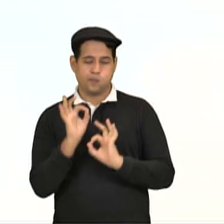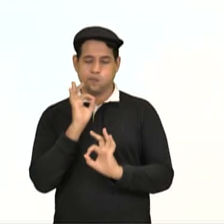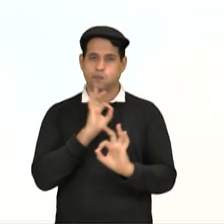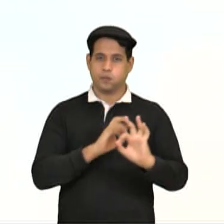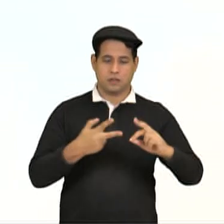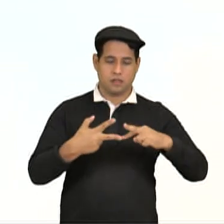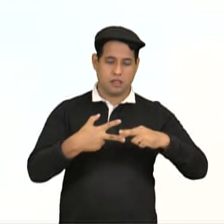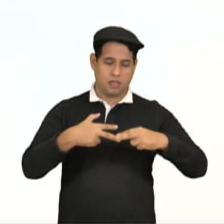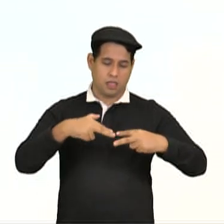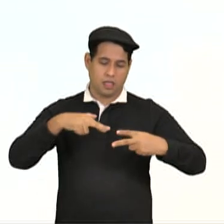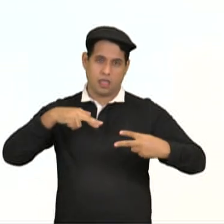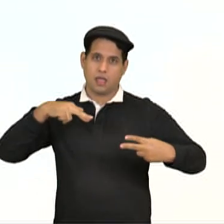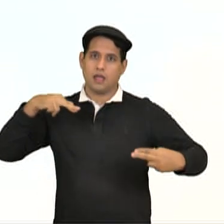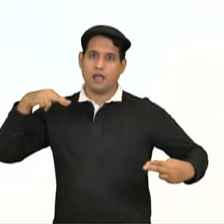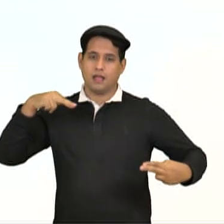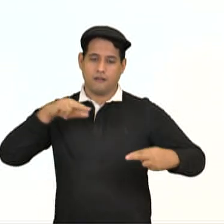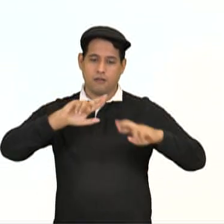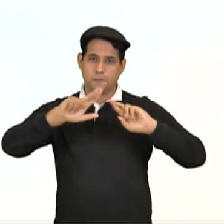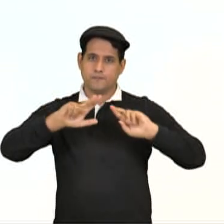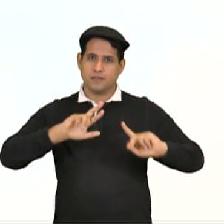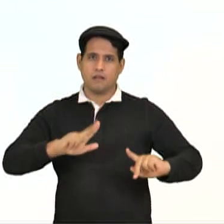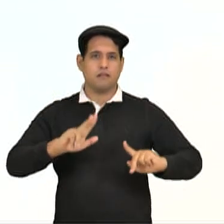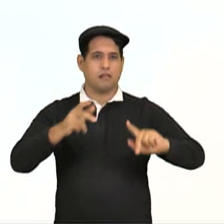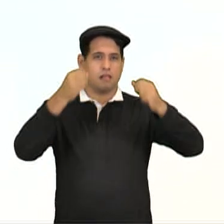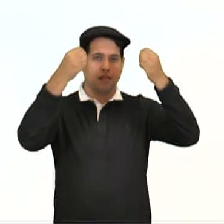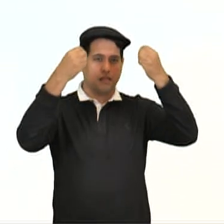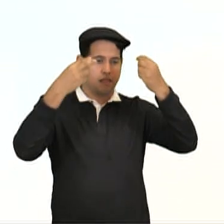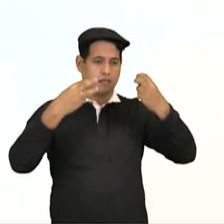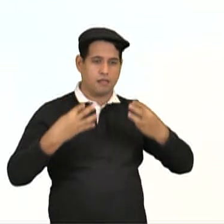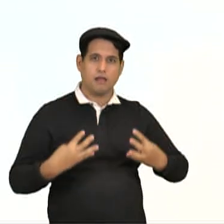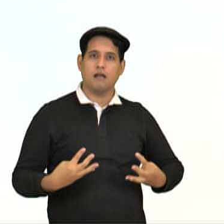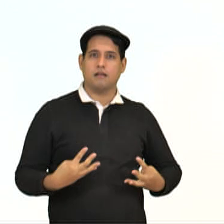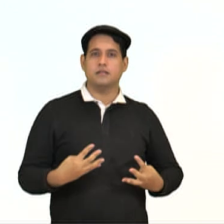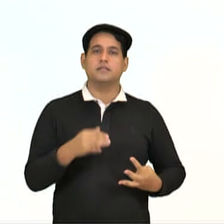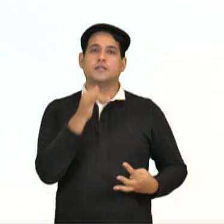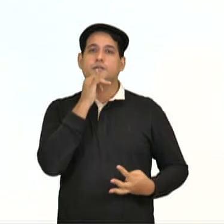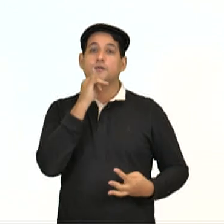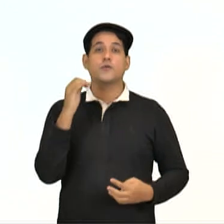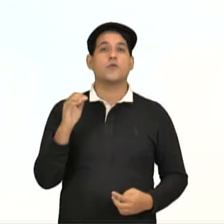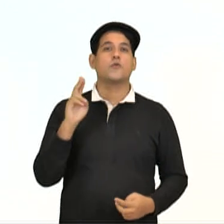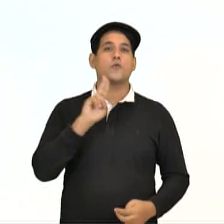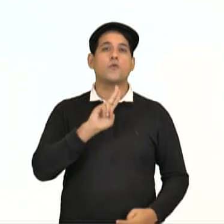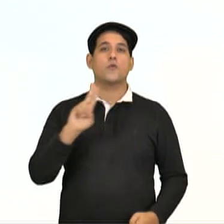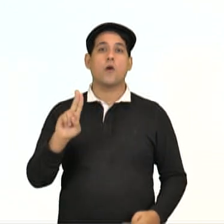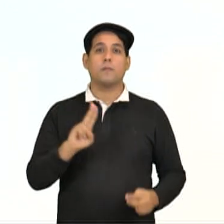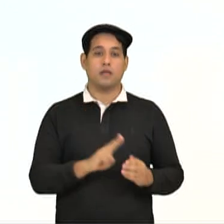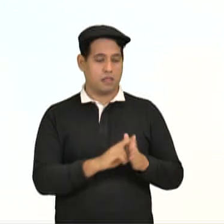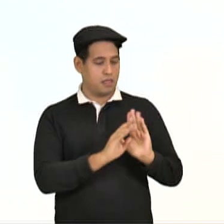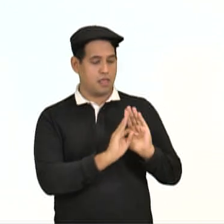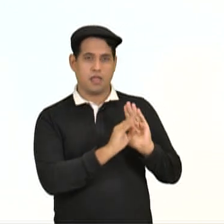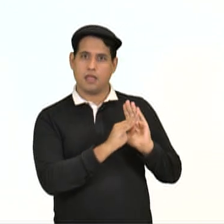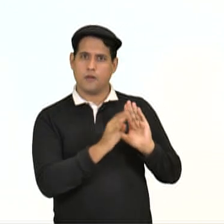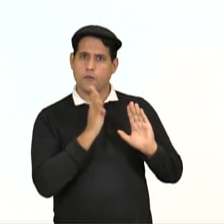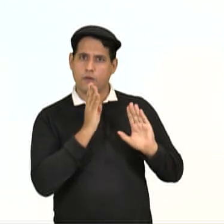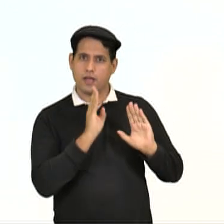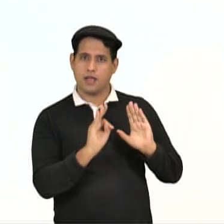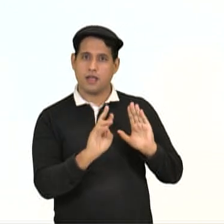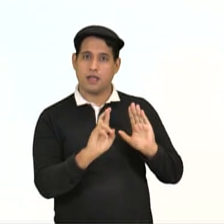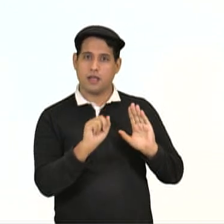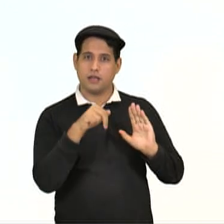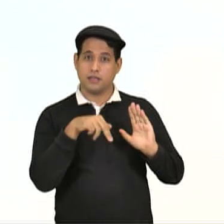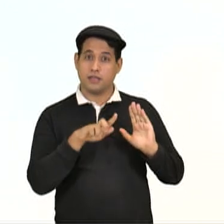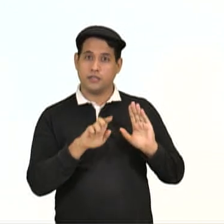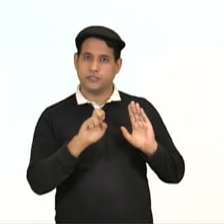geneticamente modificados, né, que são tão falados, os nossos famosos transgênicos. A gente tem a